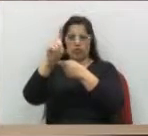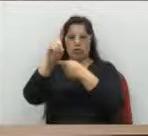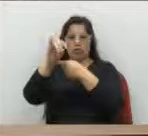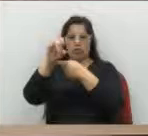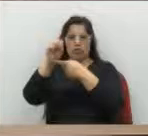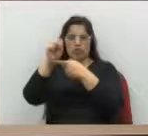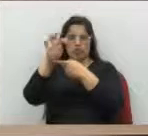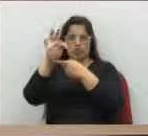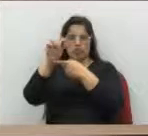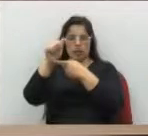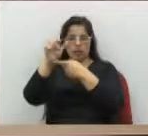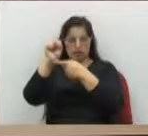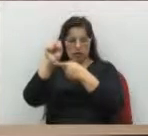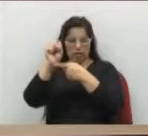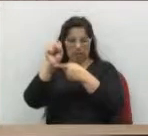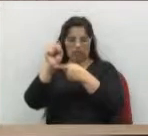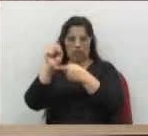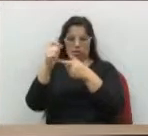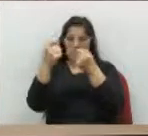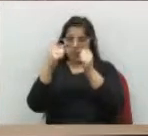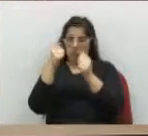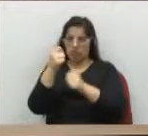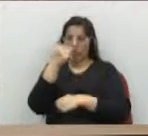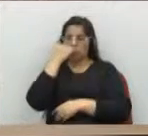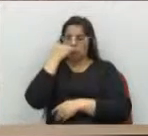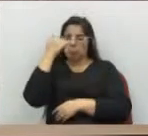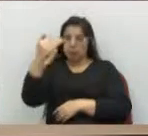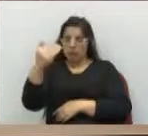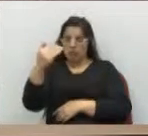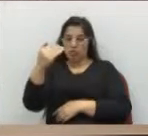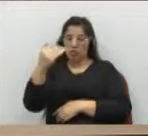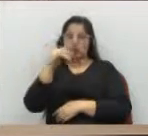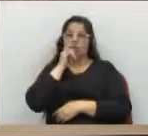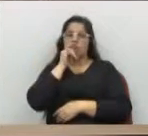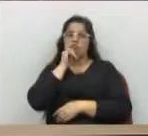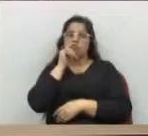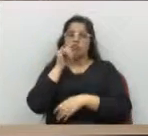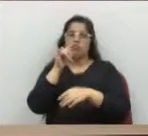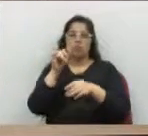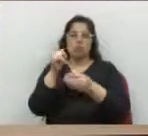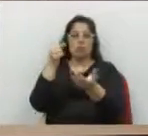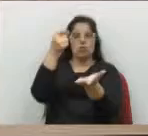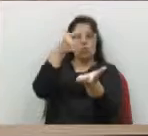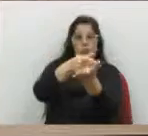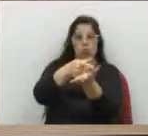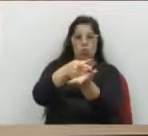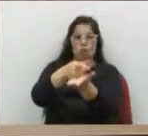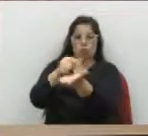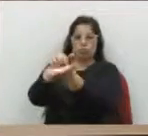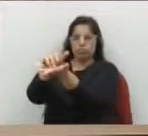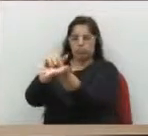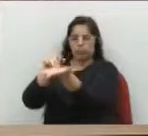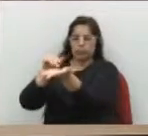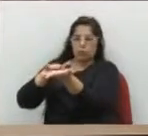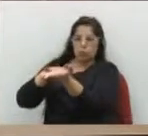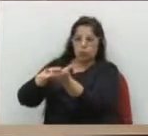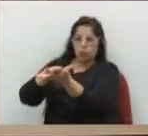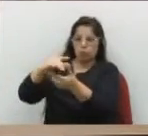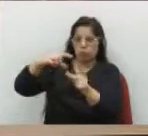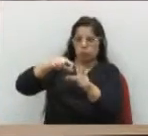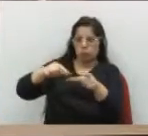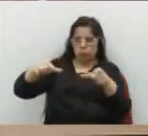exigência de nova conferência das mercadorias que foram compradas e pagas nos caixas de supermercado no município de Limeira e da